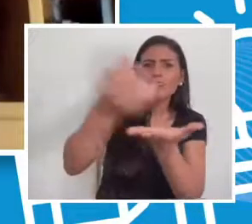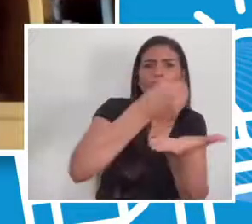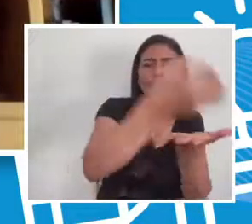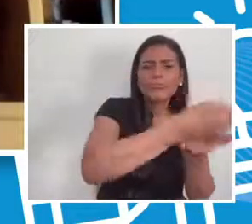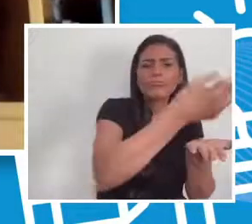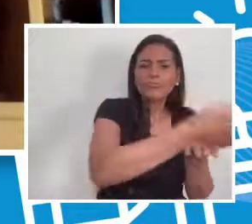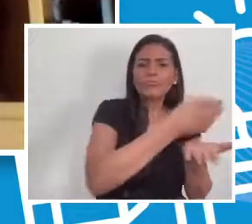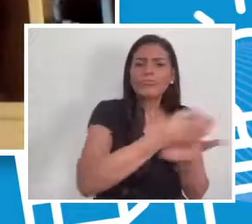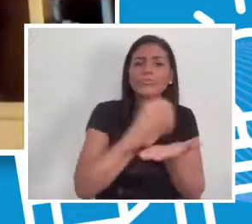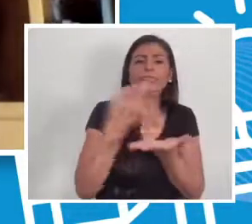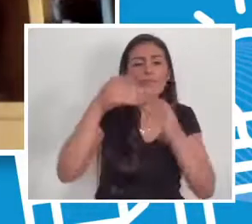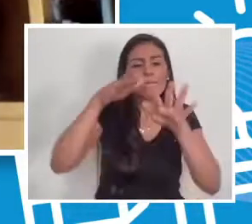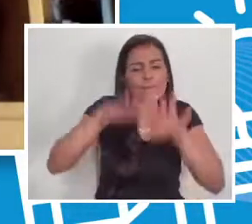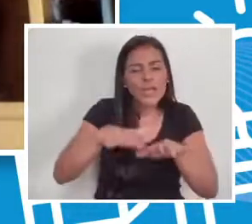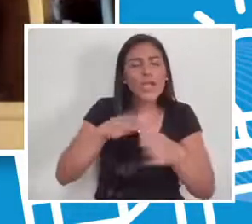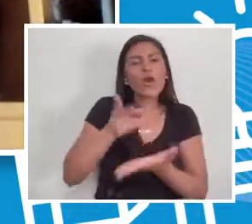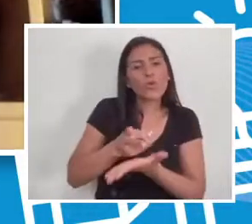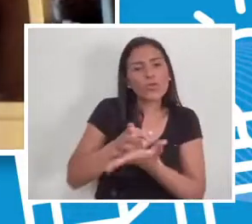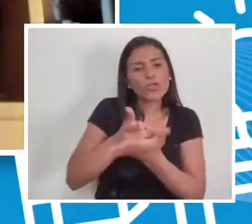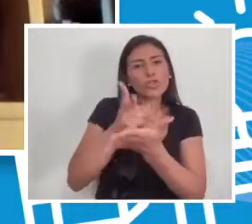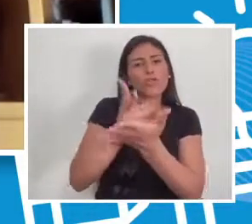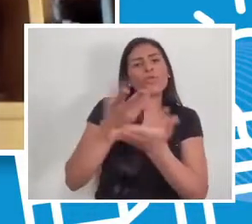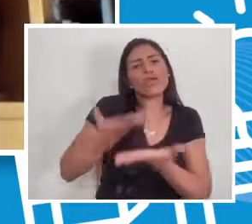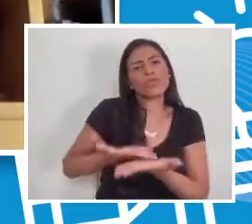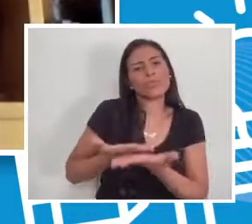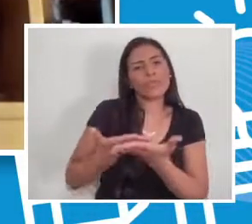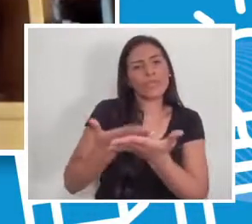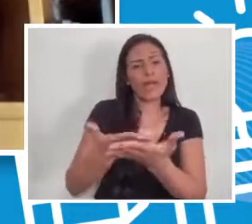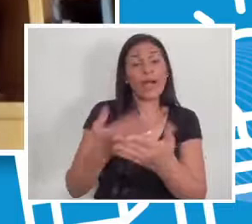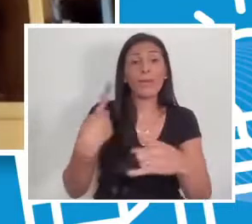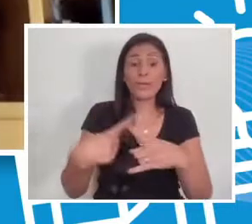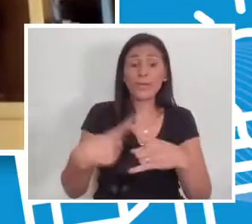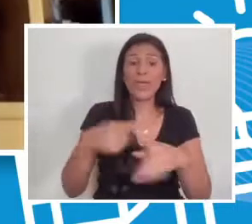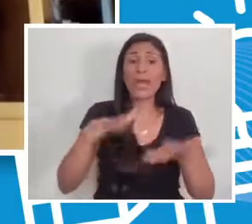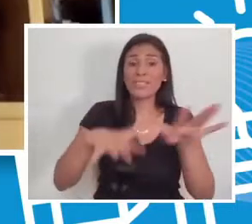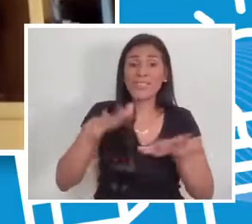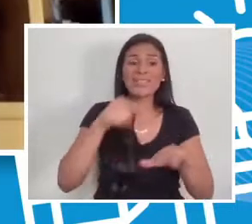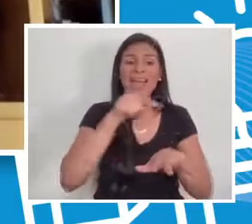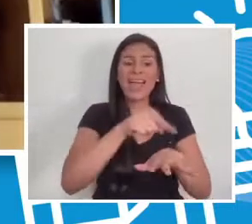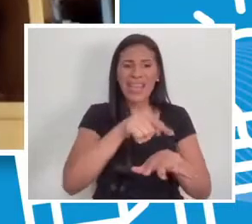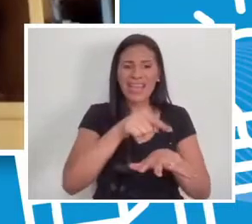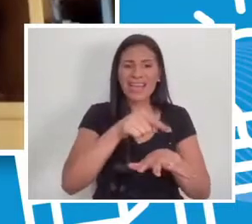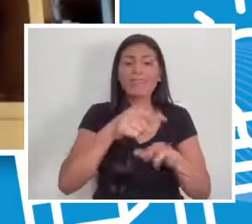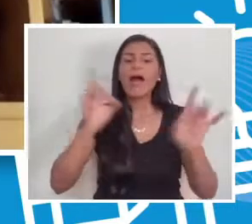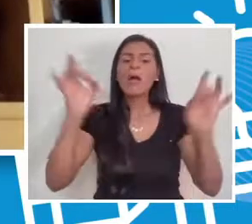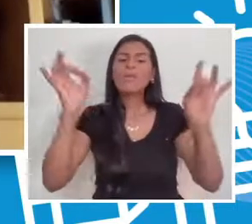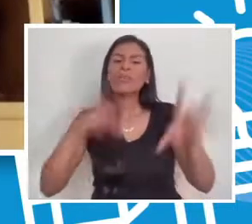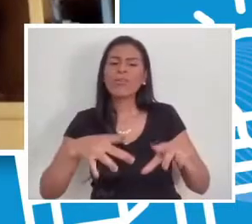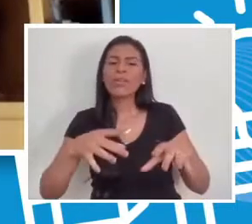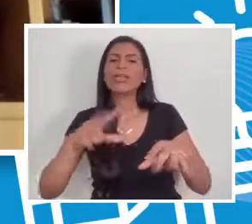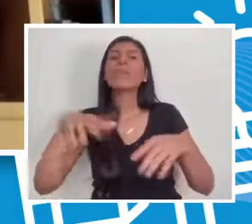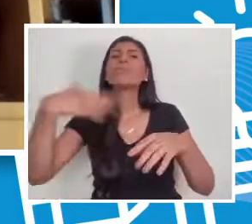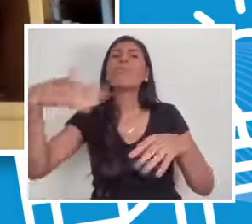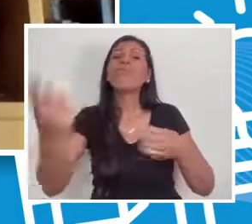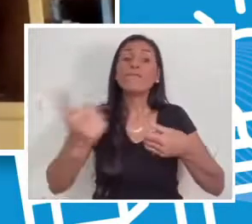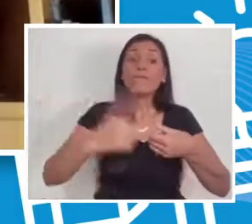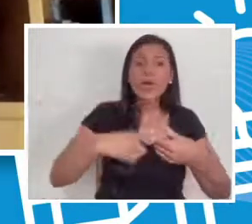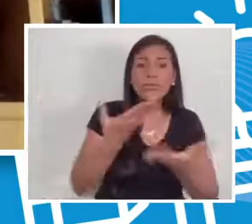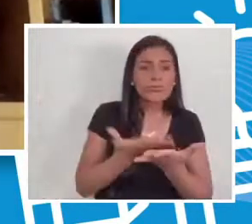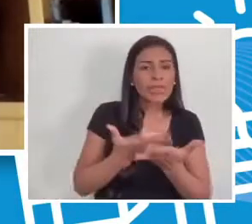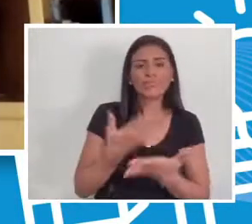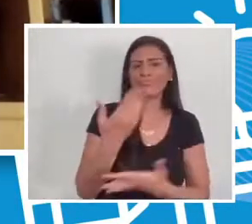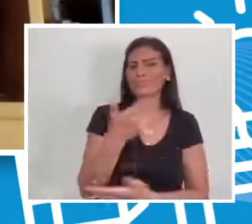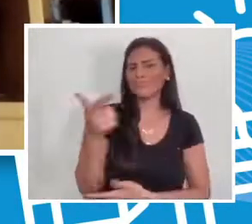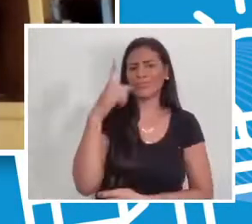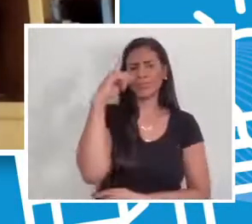Segundo que quem sai muito dificilmente volta. É mais importante que eles